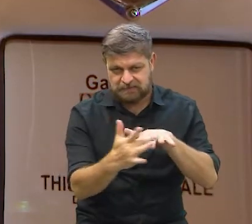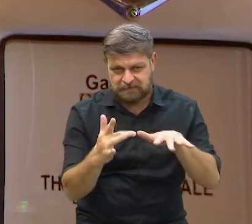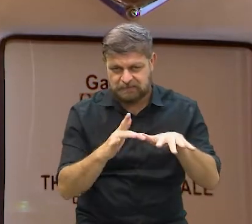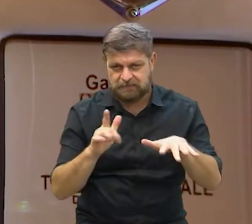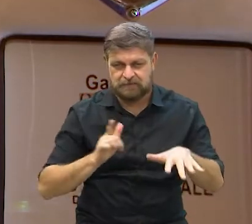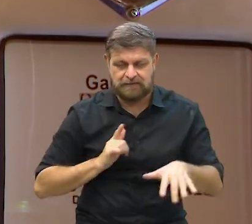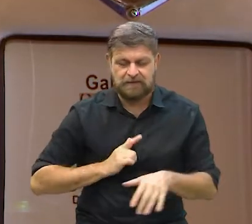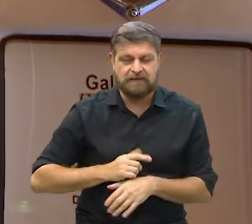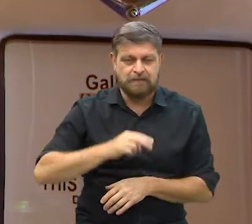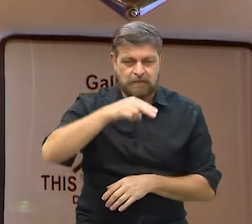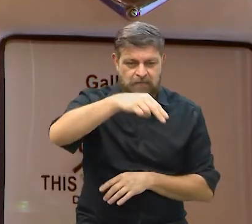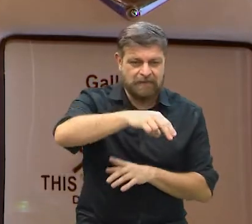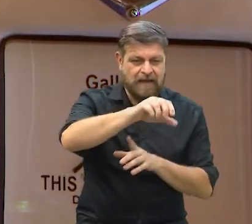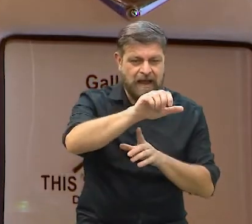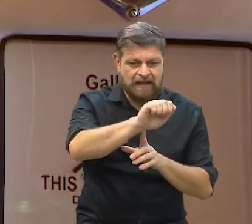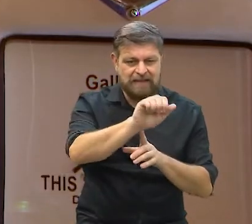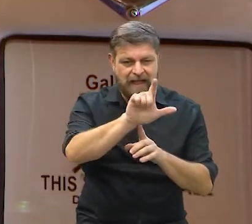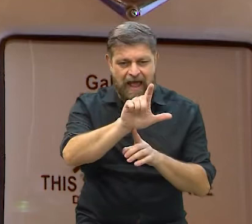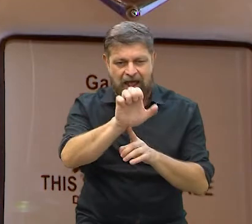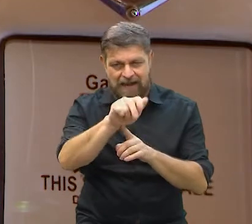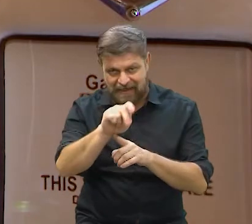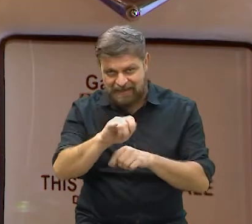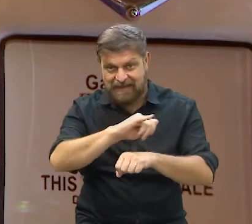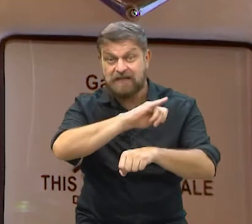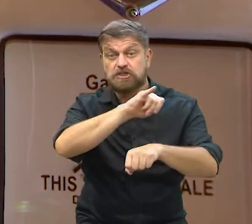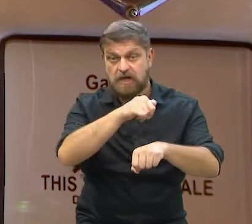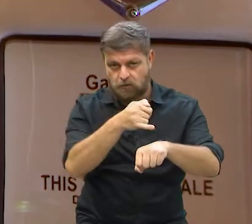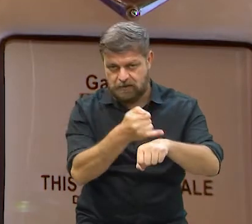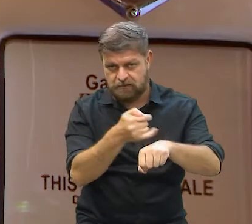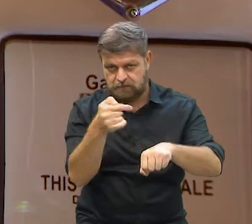Lenha Steakhouse, Jaguariúna, né? E